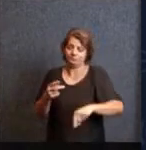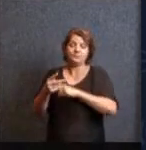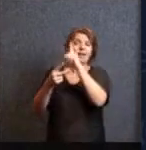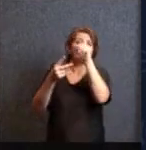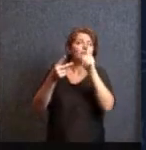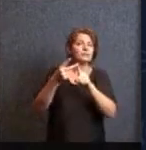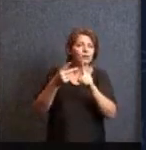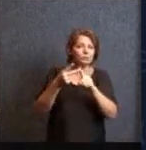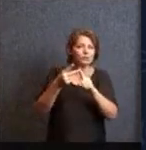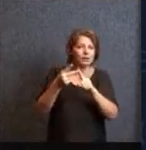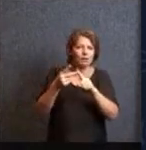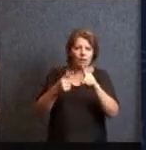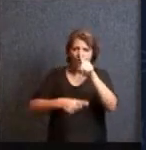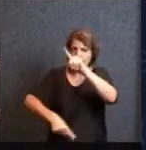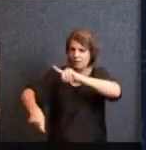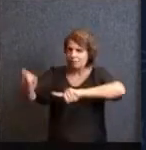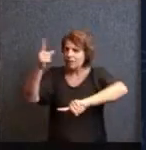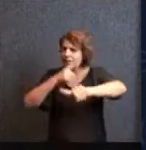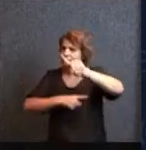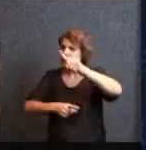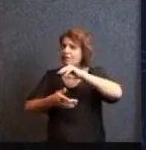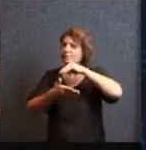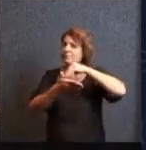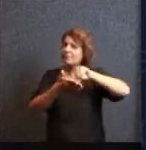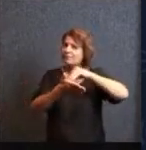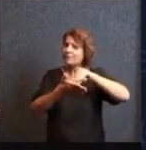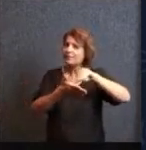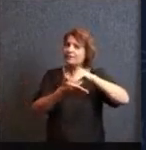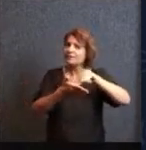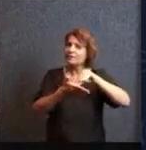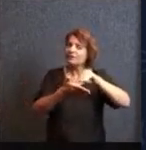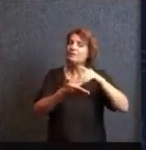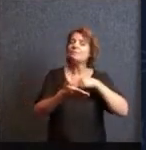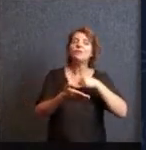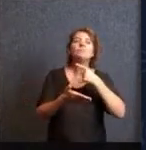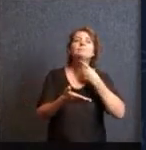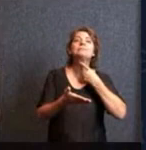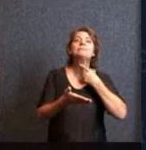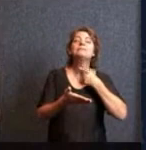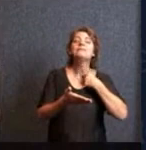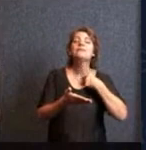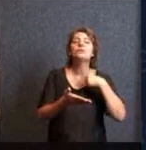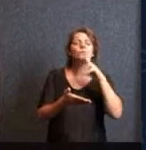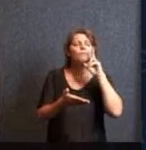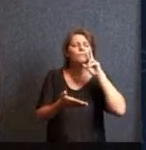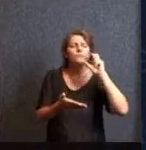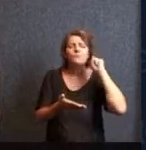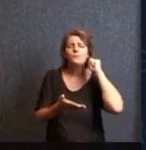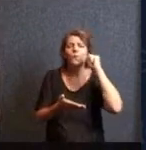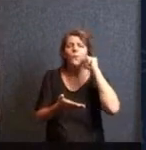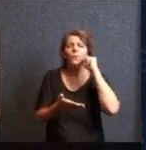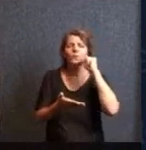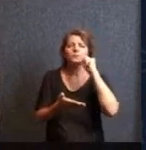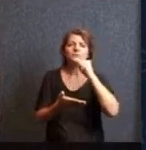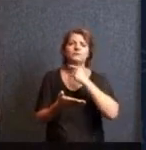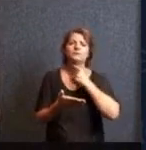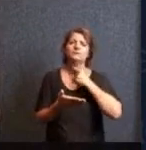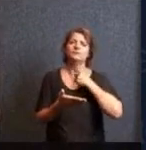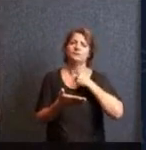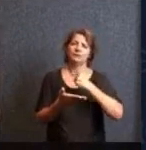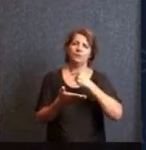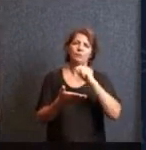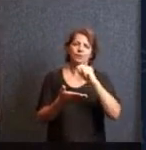vocês têm lideranças na secretaria que têm um desejo muito forte